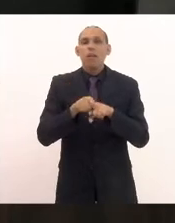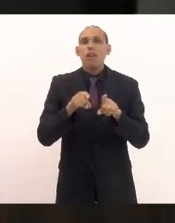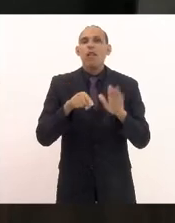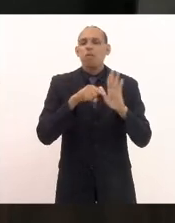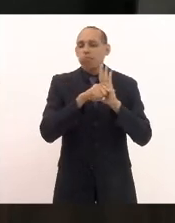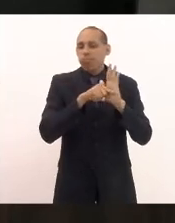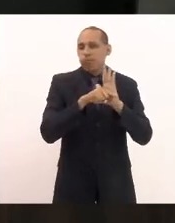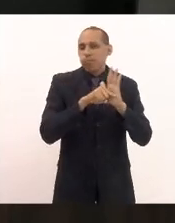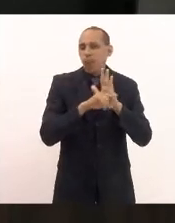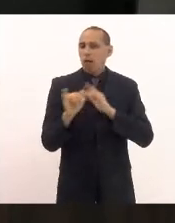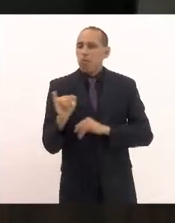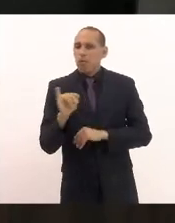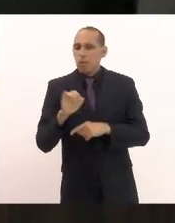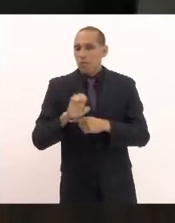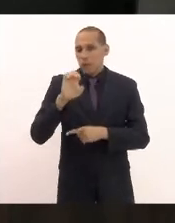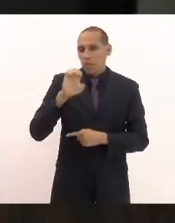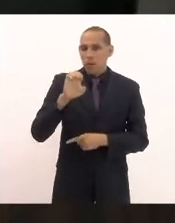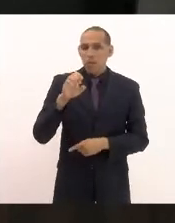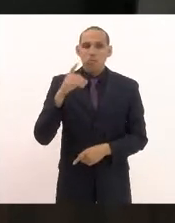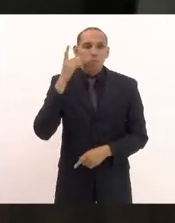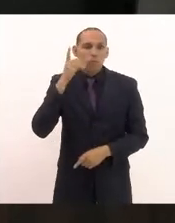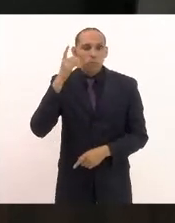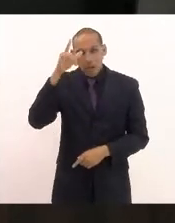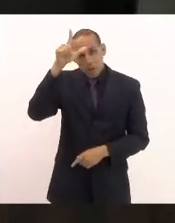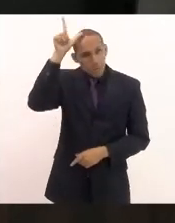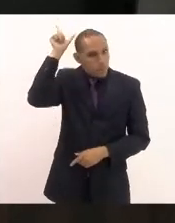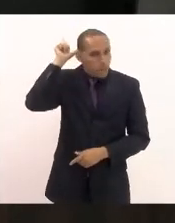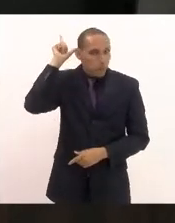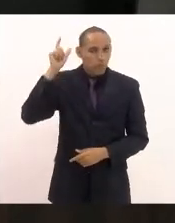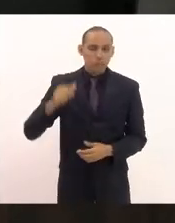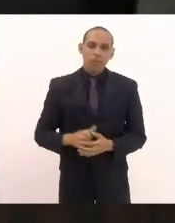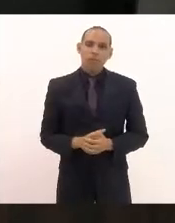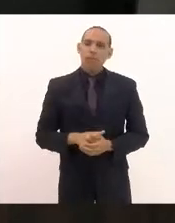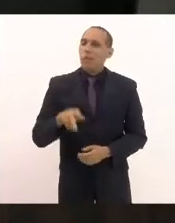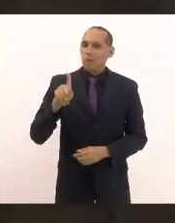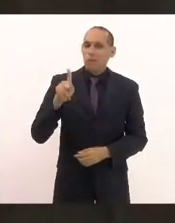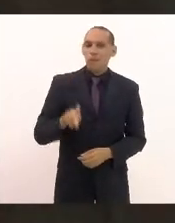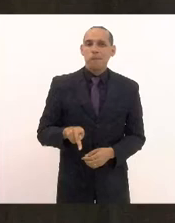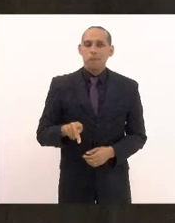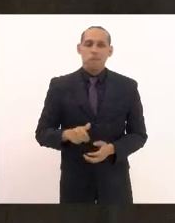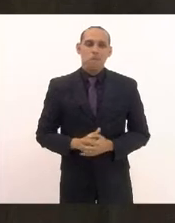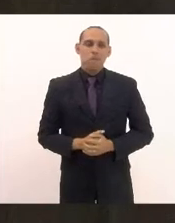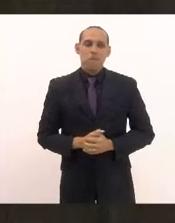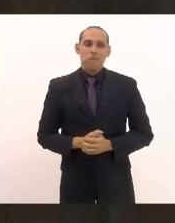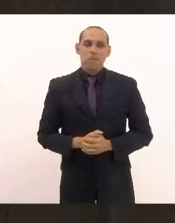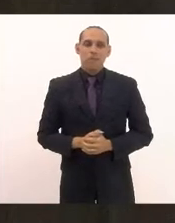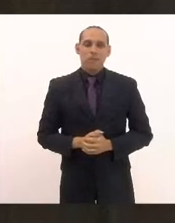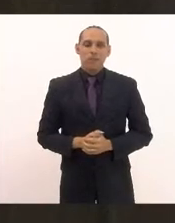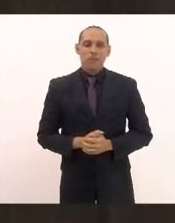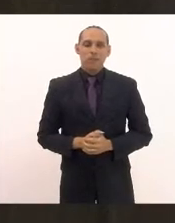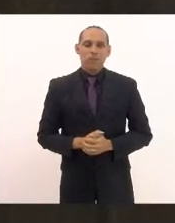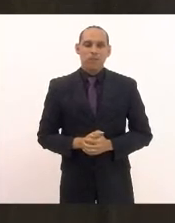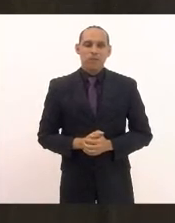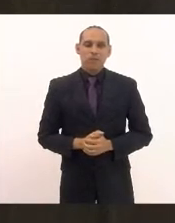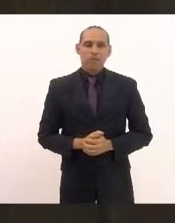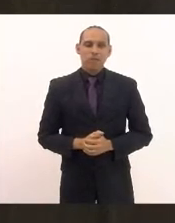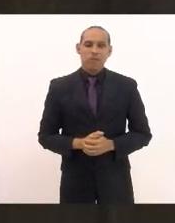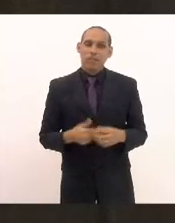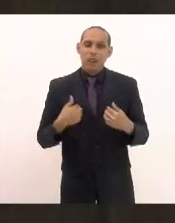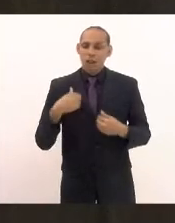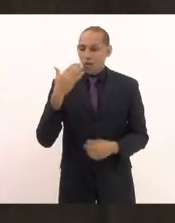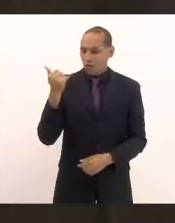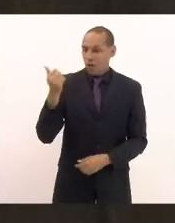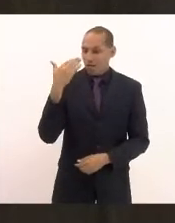dos Tributos Estaduais, deputado Luiz Paulo. Senhora presidente, eu estou sendo